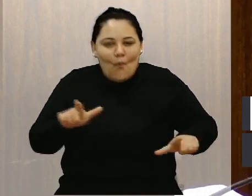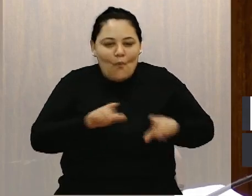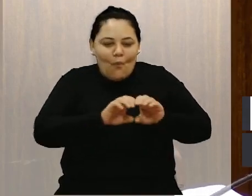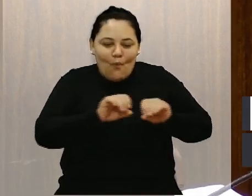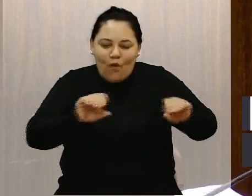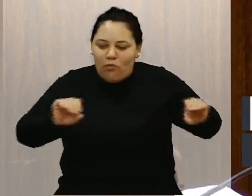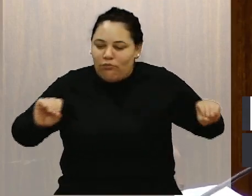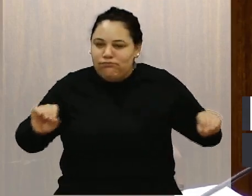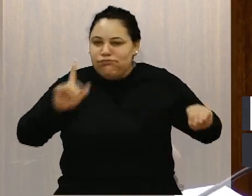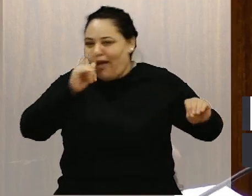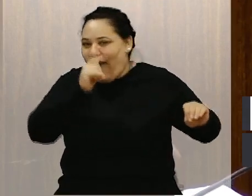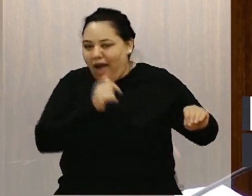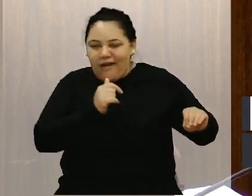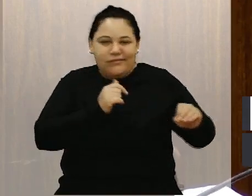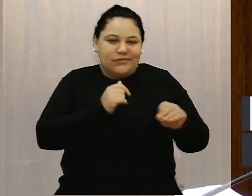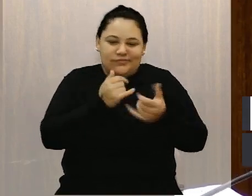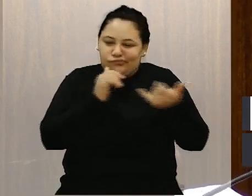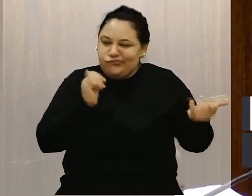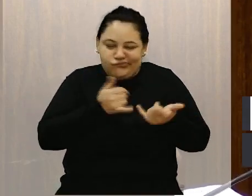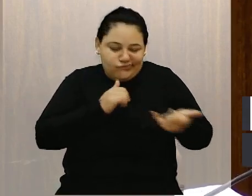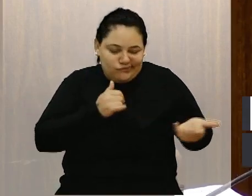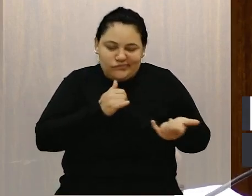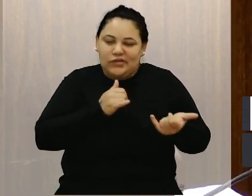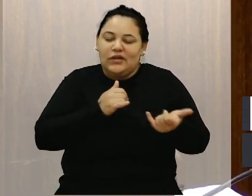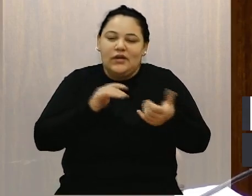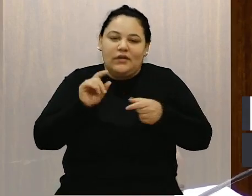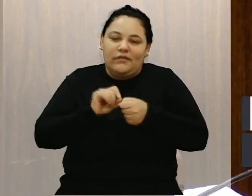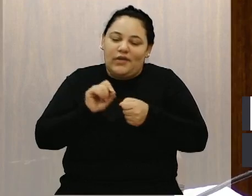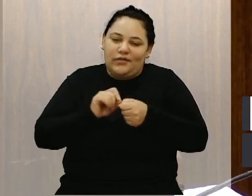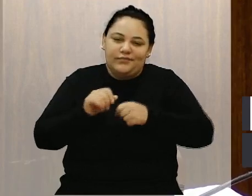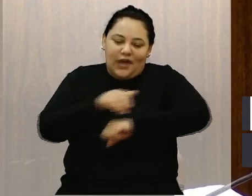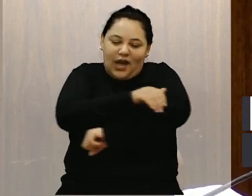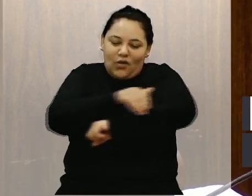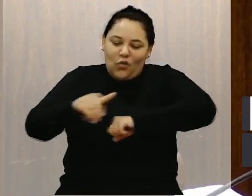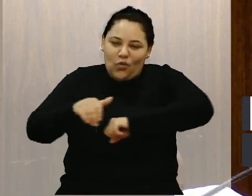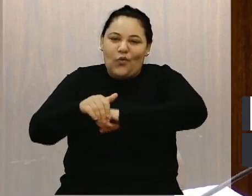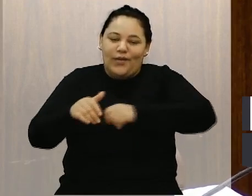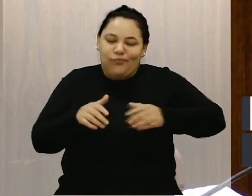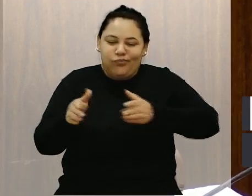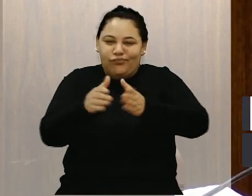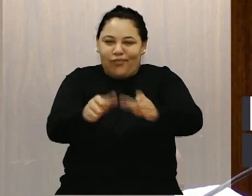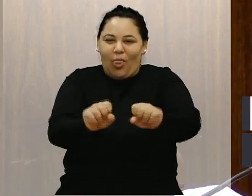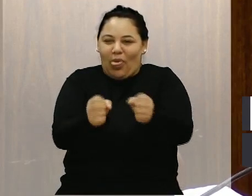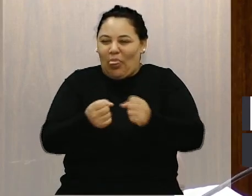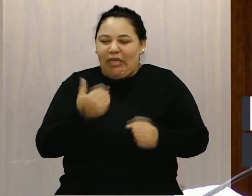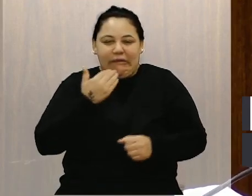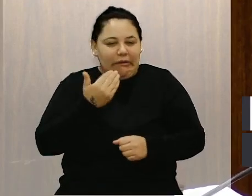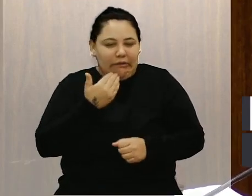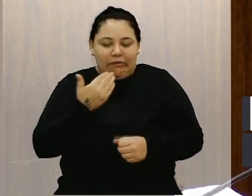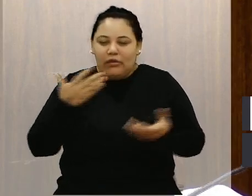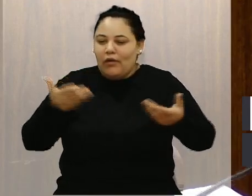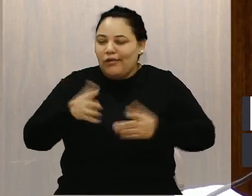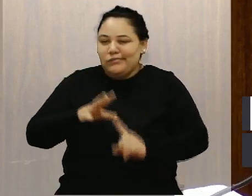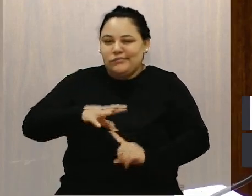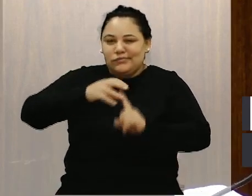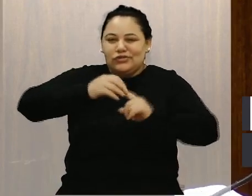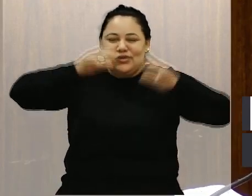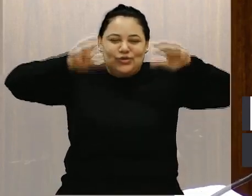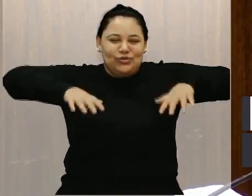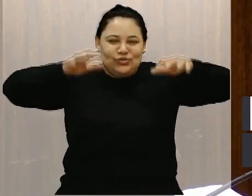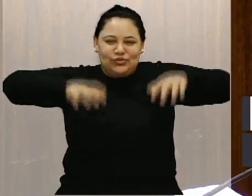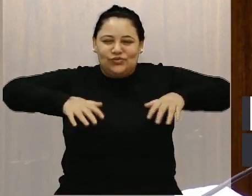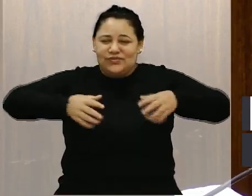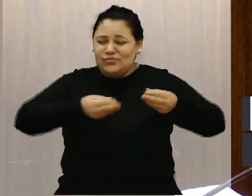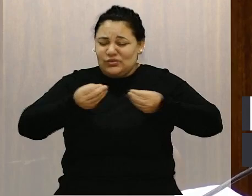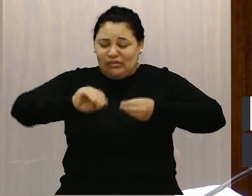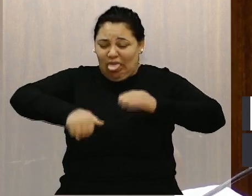das ruas. Então, as vias, elas estão muito estragadas agora com as chuvas, muito buraco se